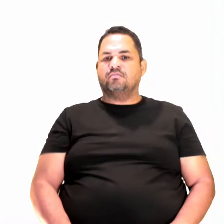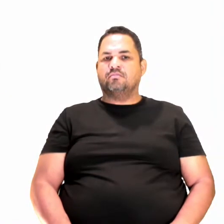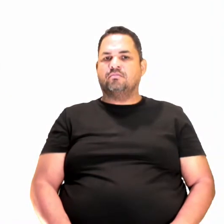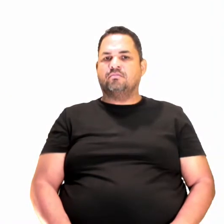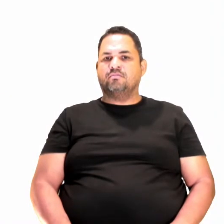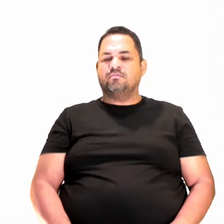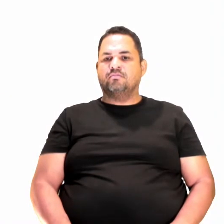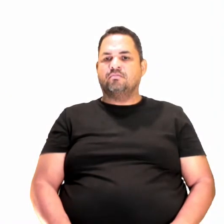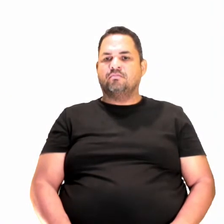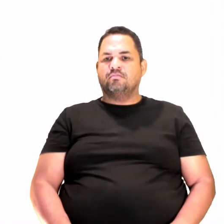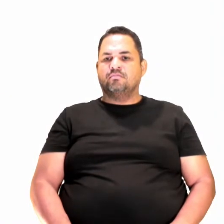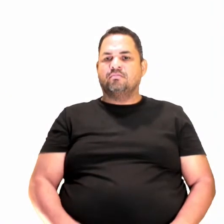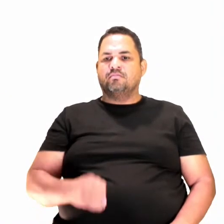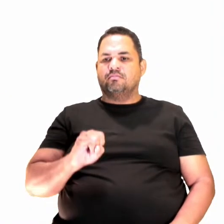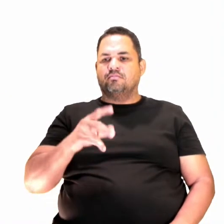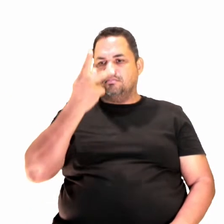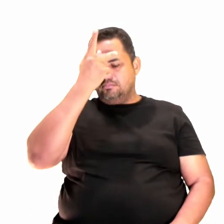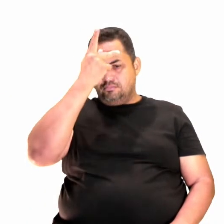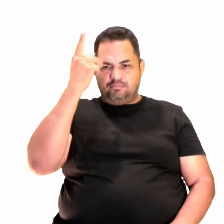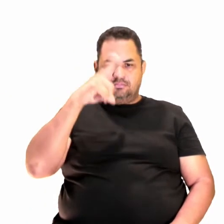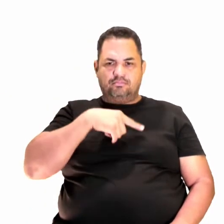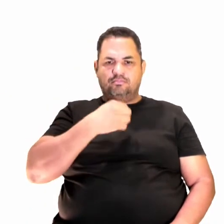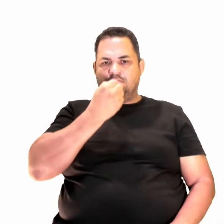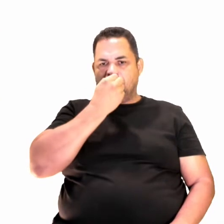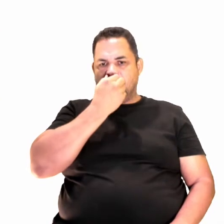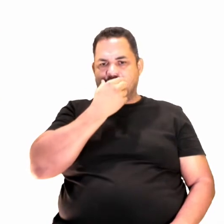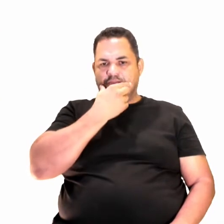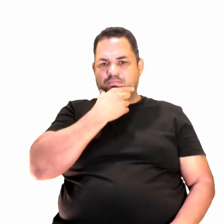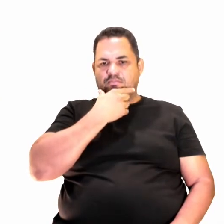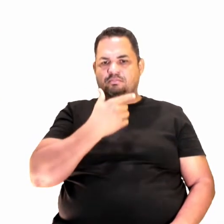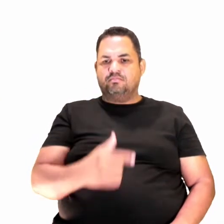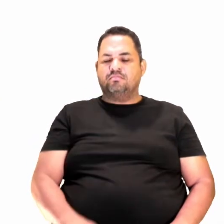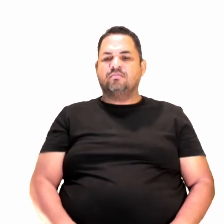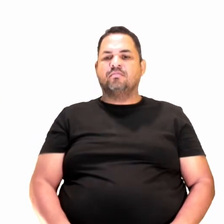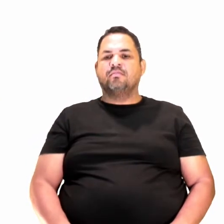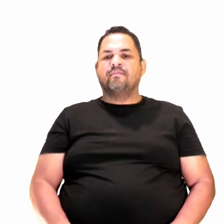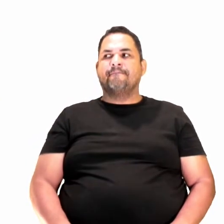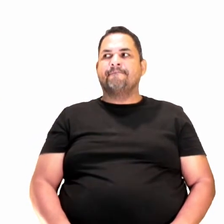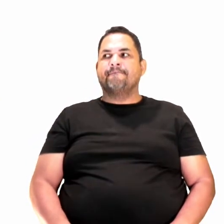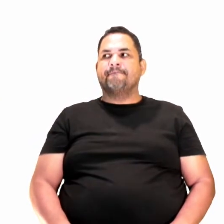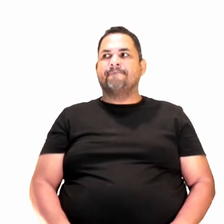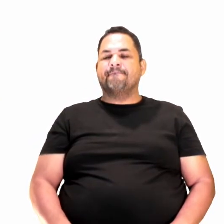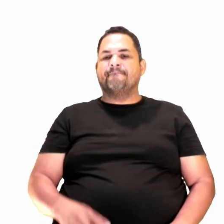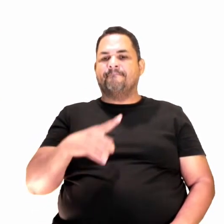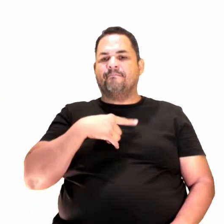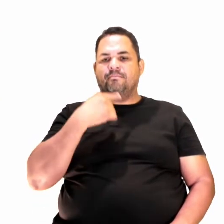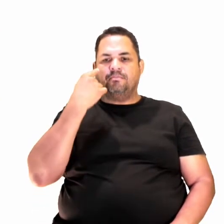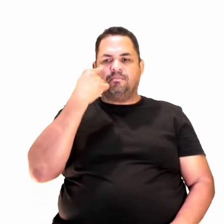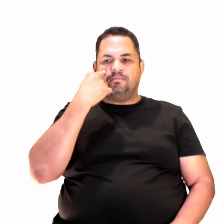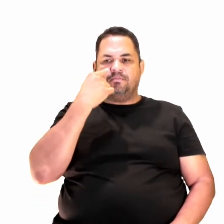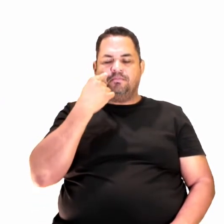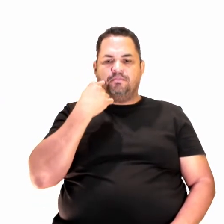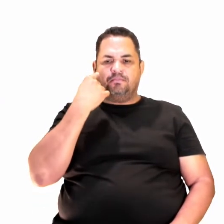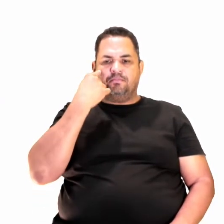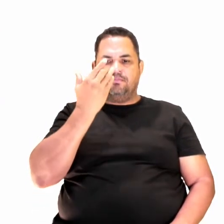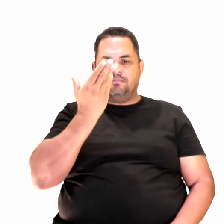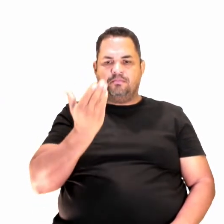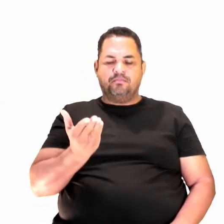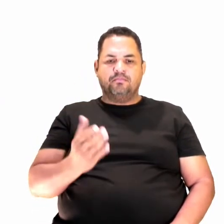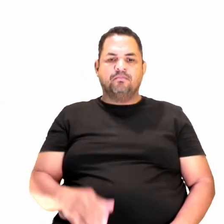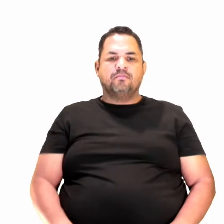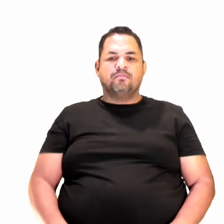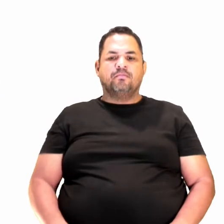contexto, straight é liso, muito bem? E aí temos a próxima, que são o quê? Que é o